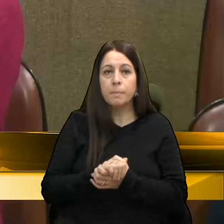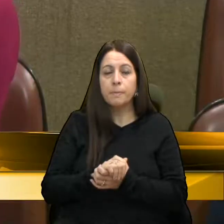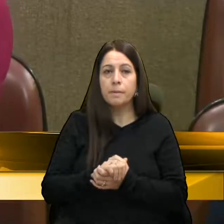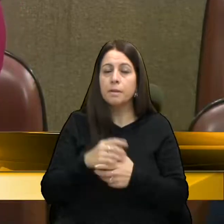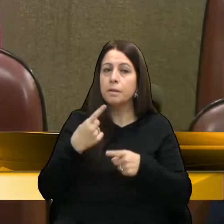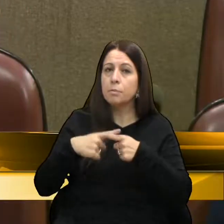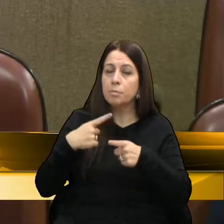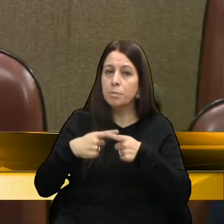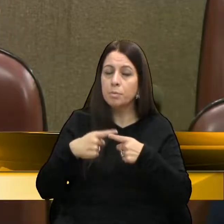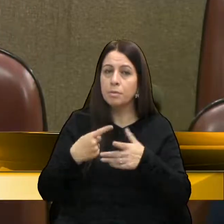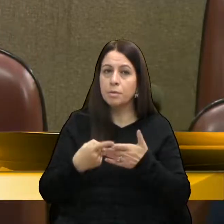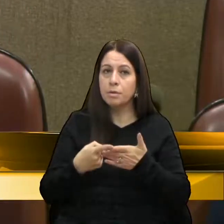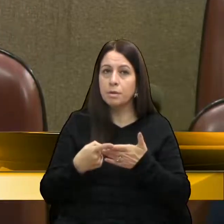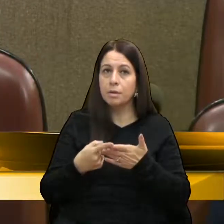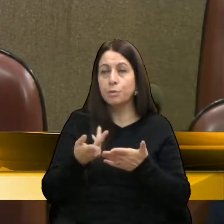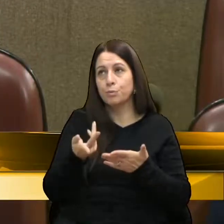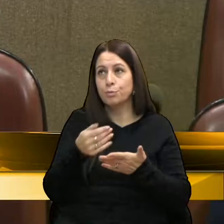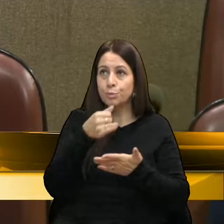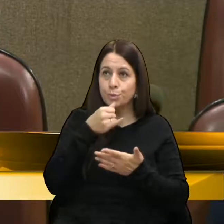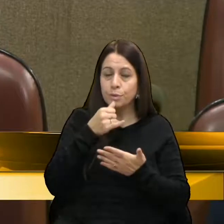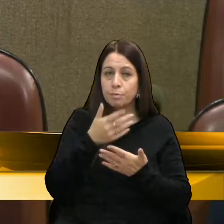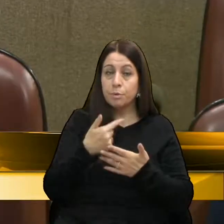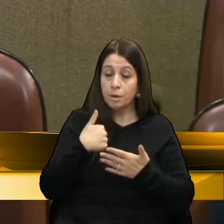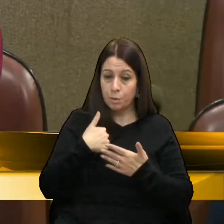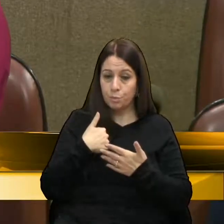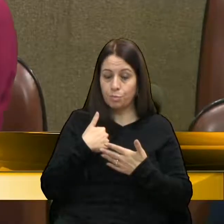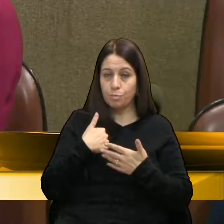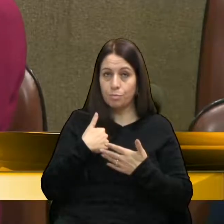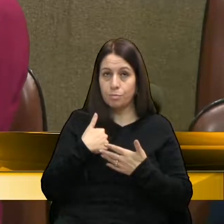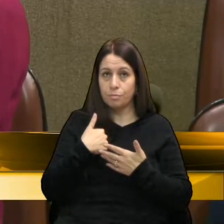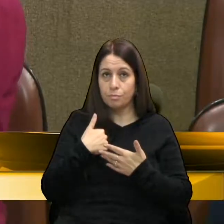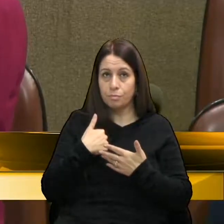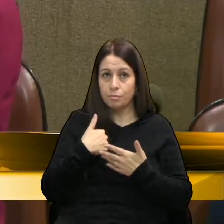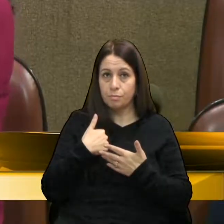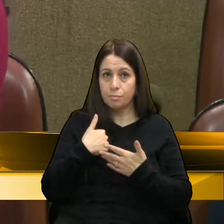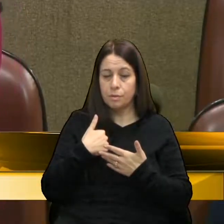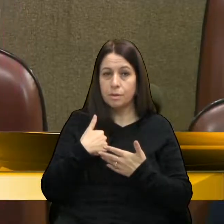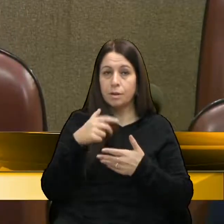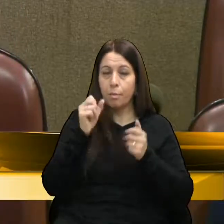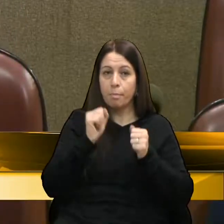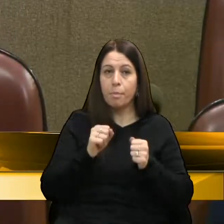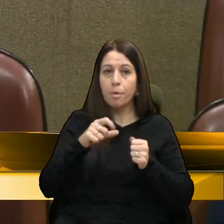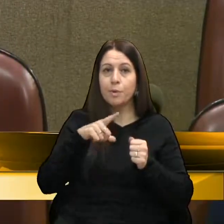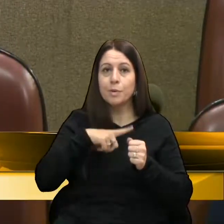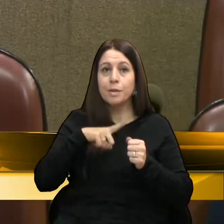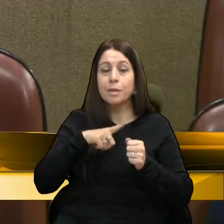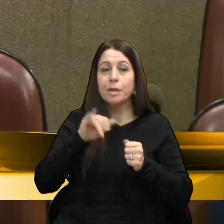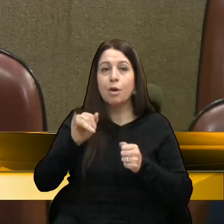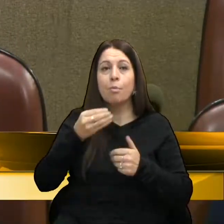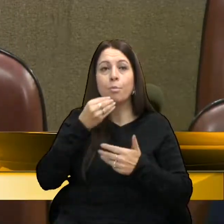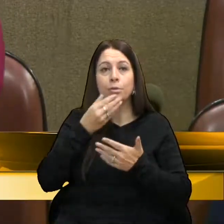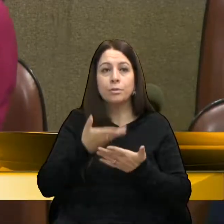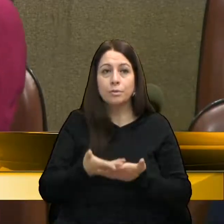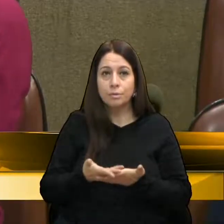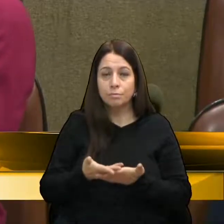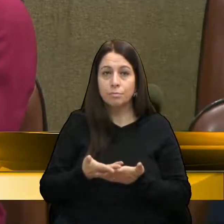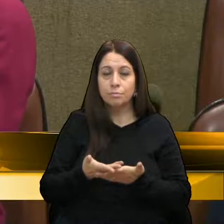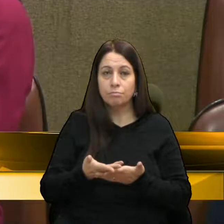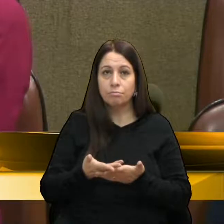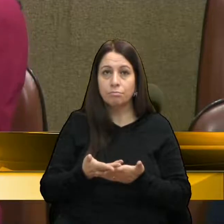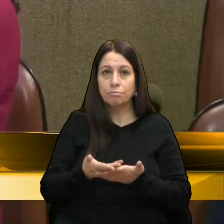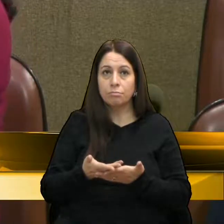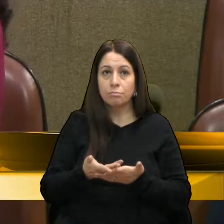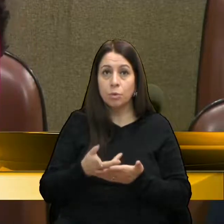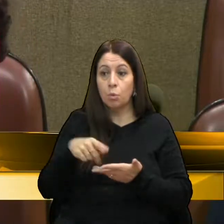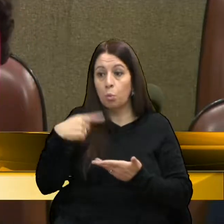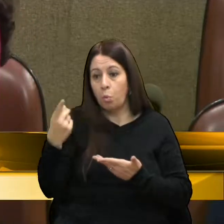Por que eu não posso ter a oportunidade